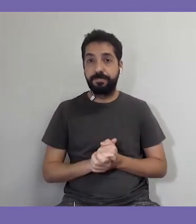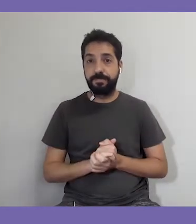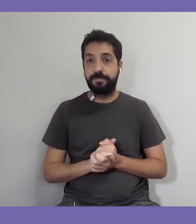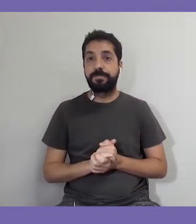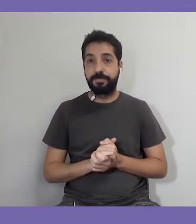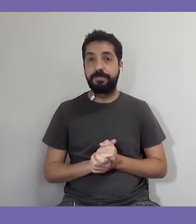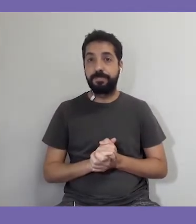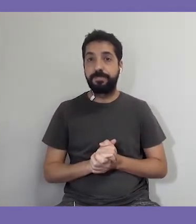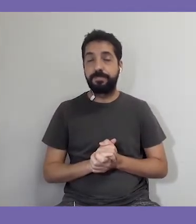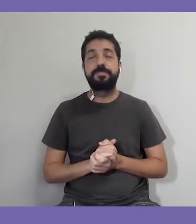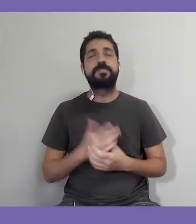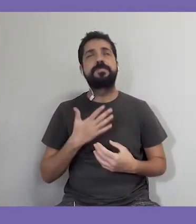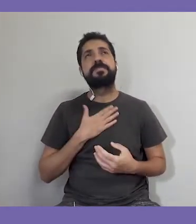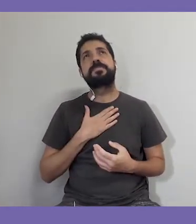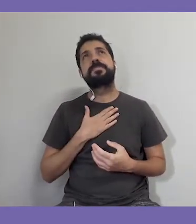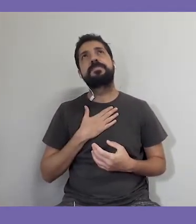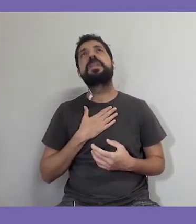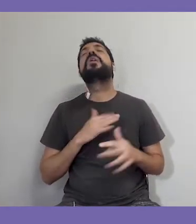E